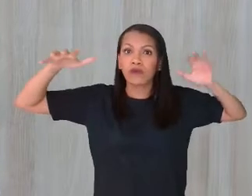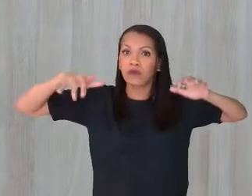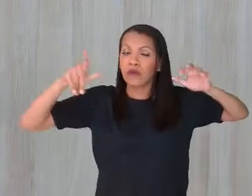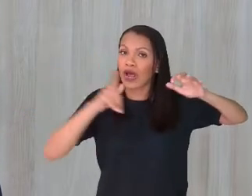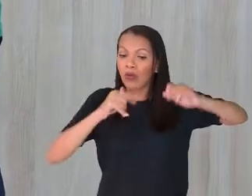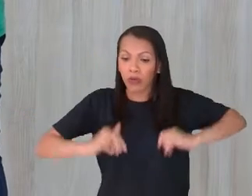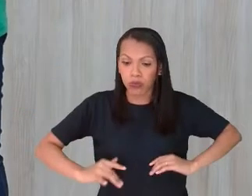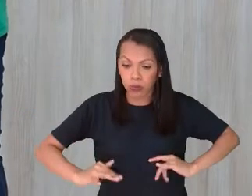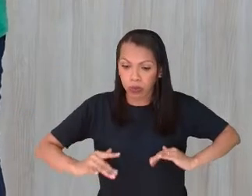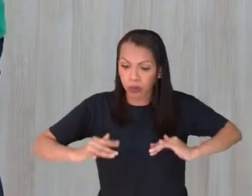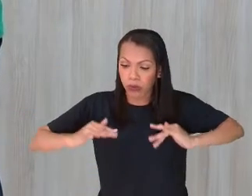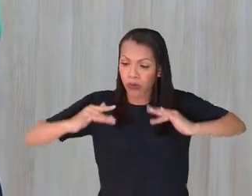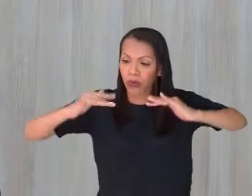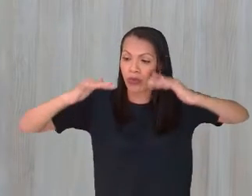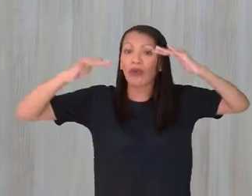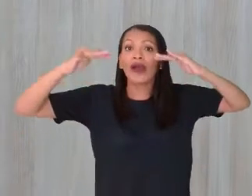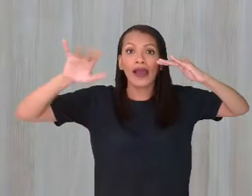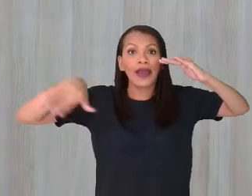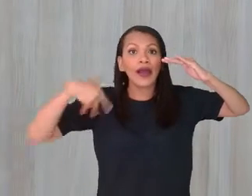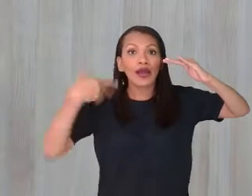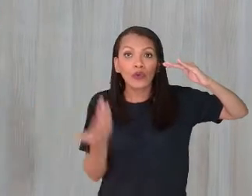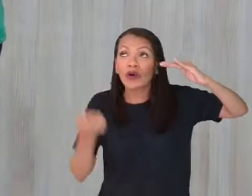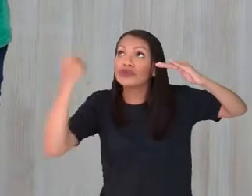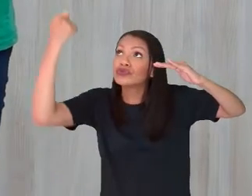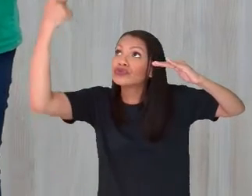sol sai, né,